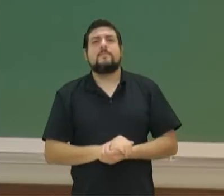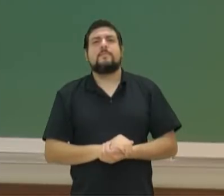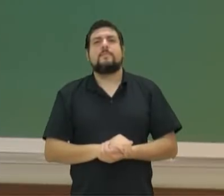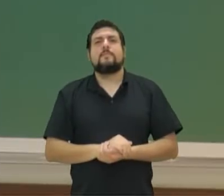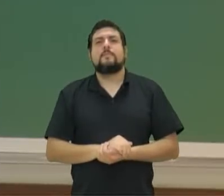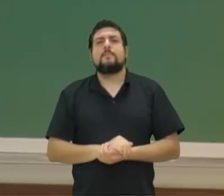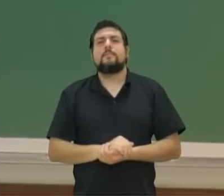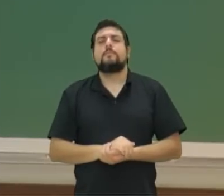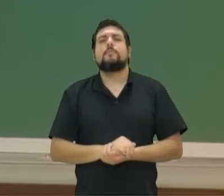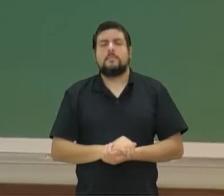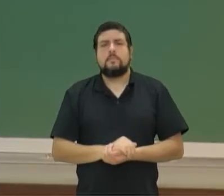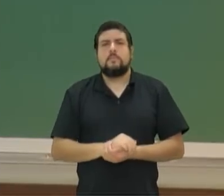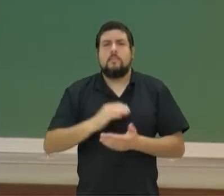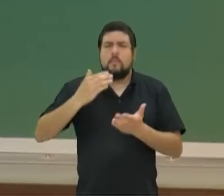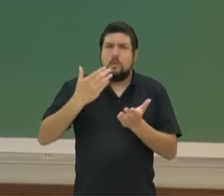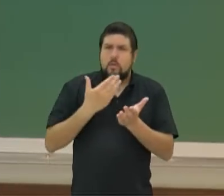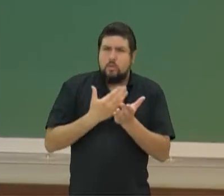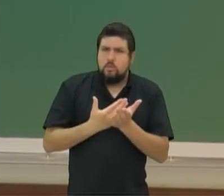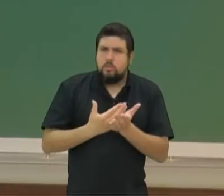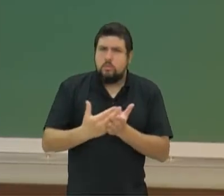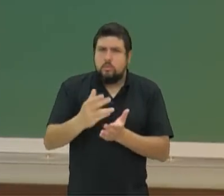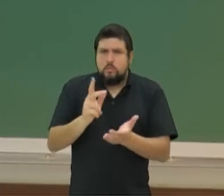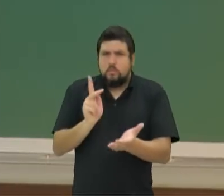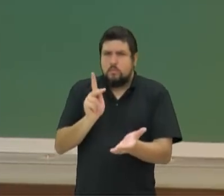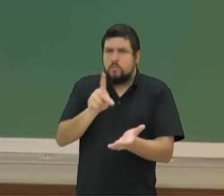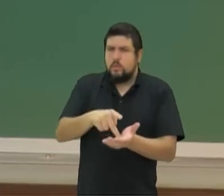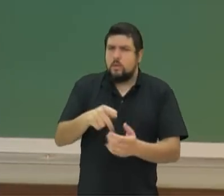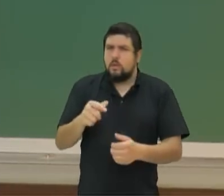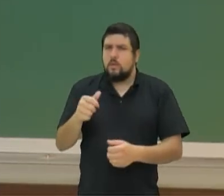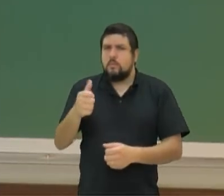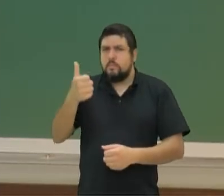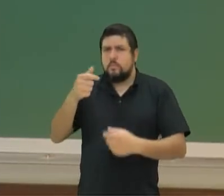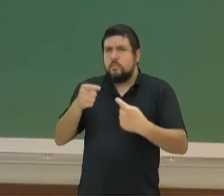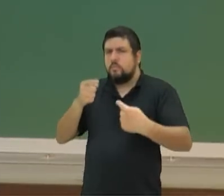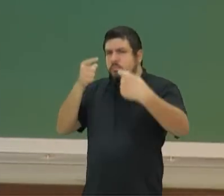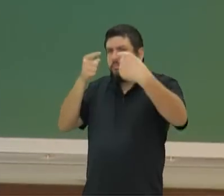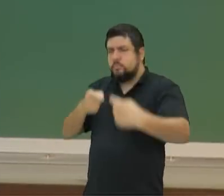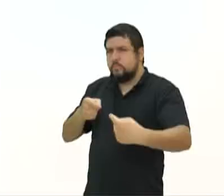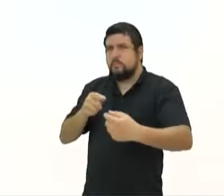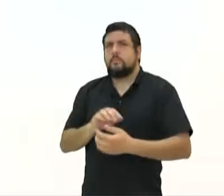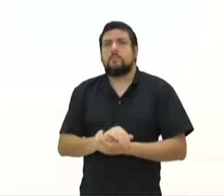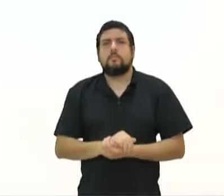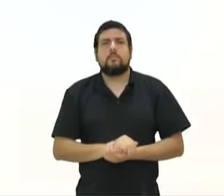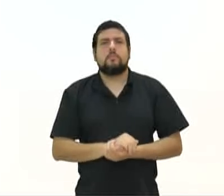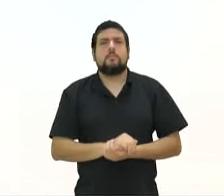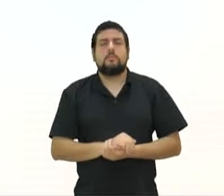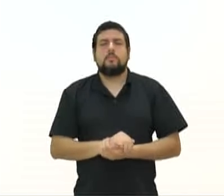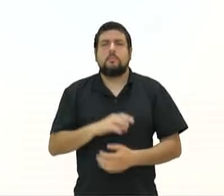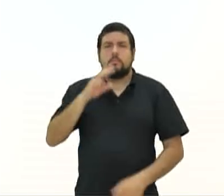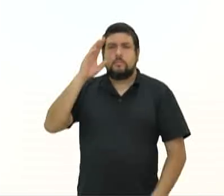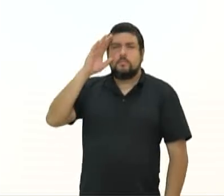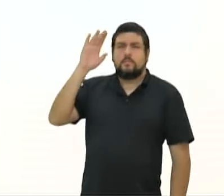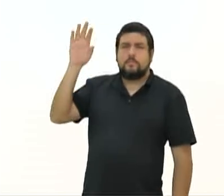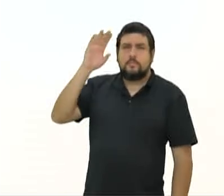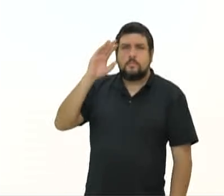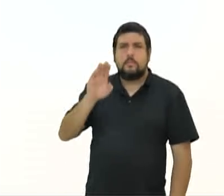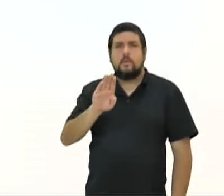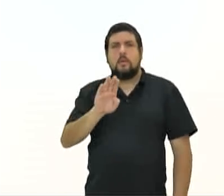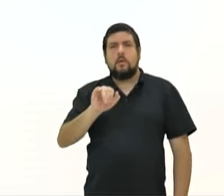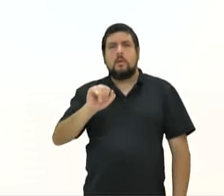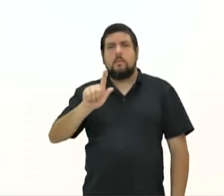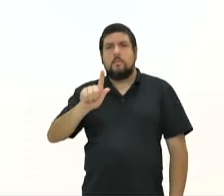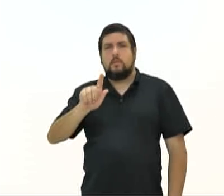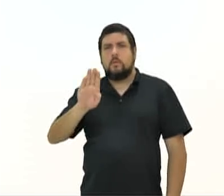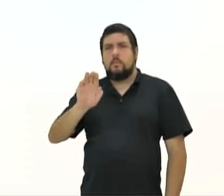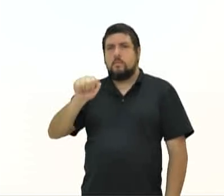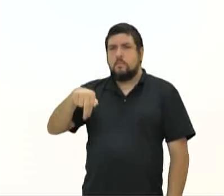Antes de começar agora a falar realmente sobre isso, vamos fazer um quiz sobre o que eu já te contei. A teoria do Big Bang nos diz que o universo se